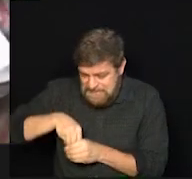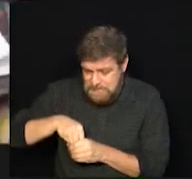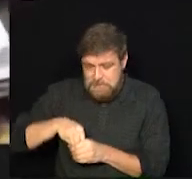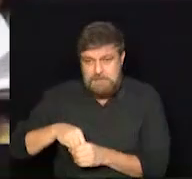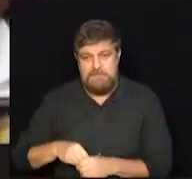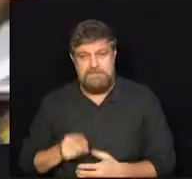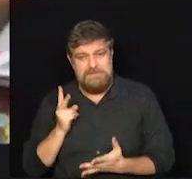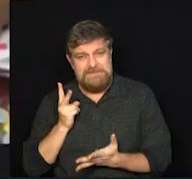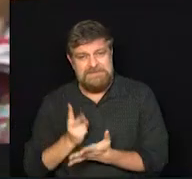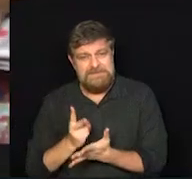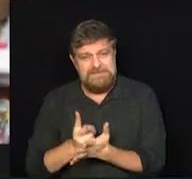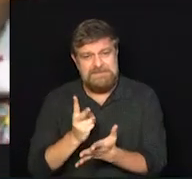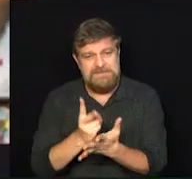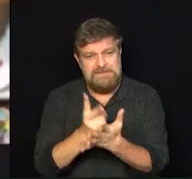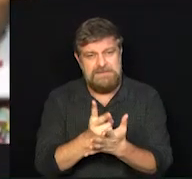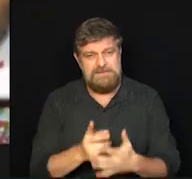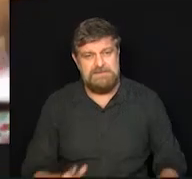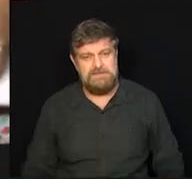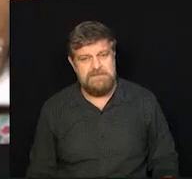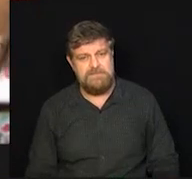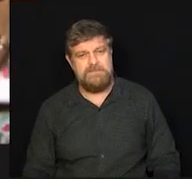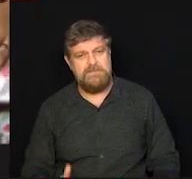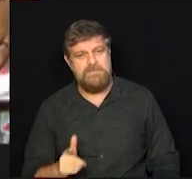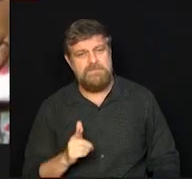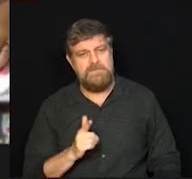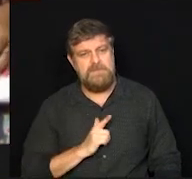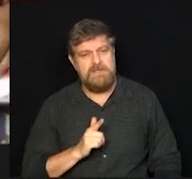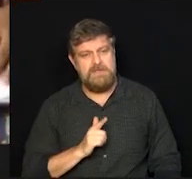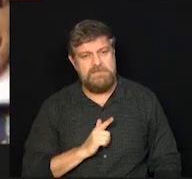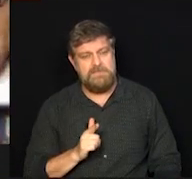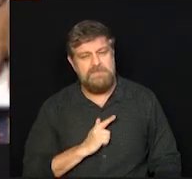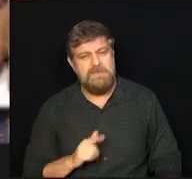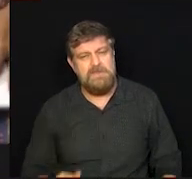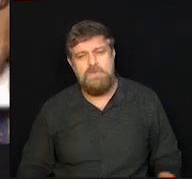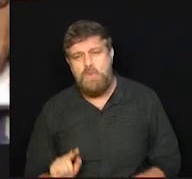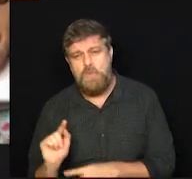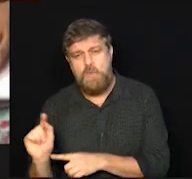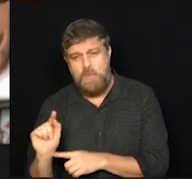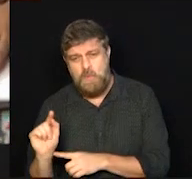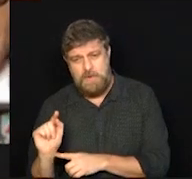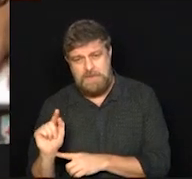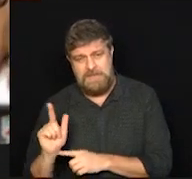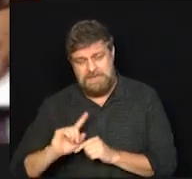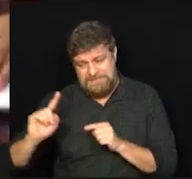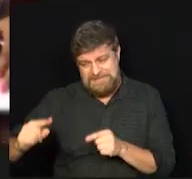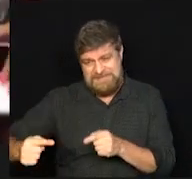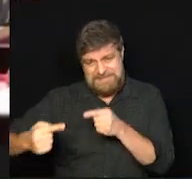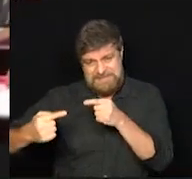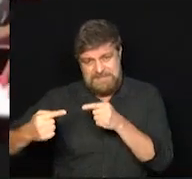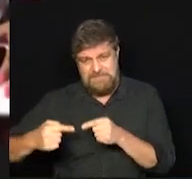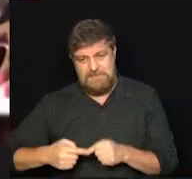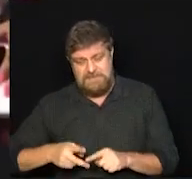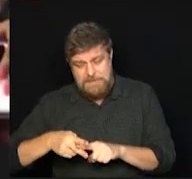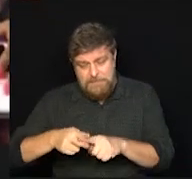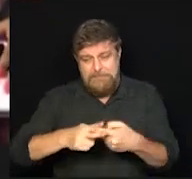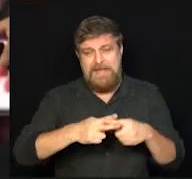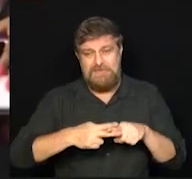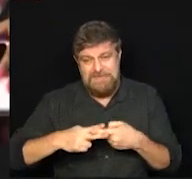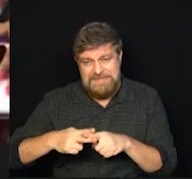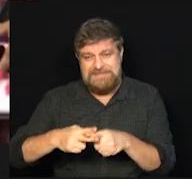empre a atualização pode usar também da manutenção